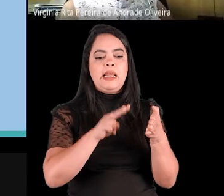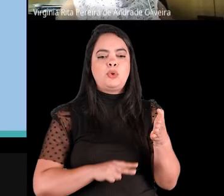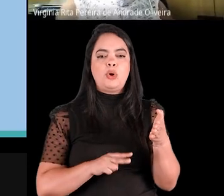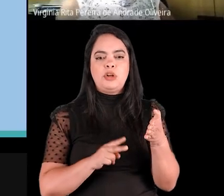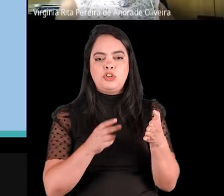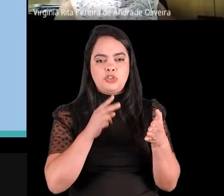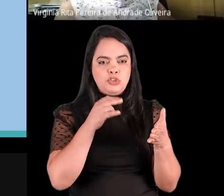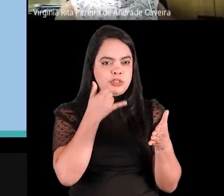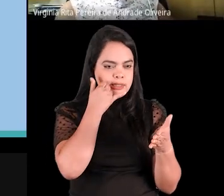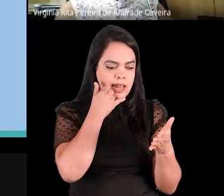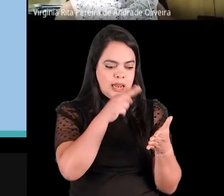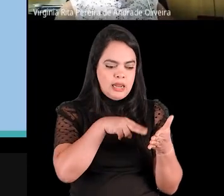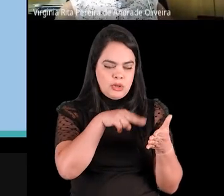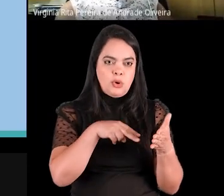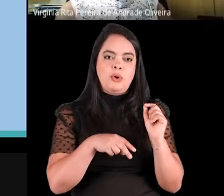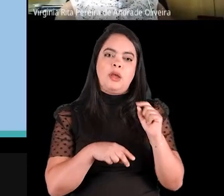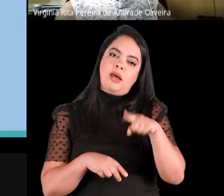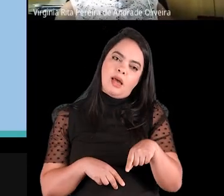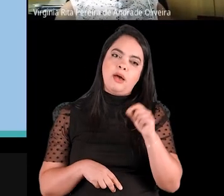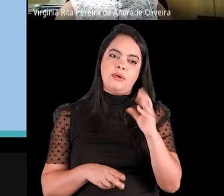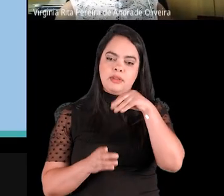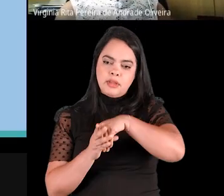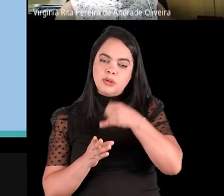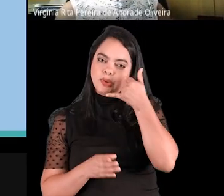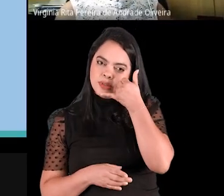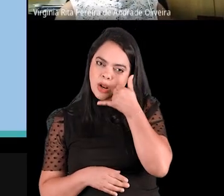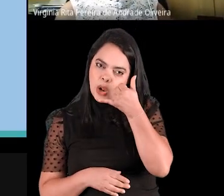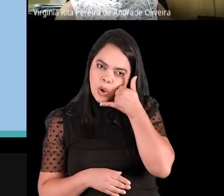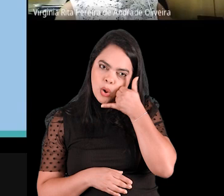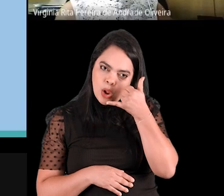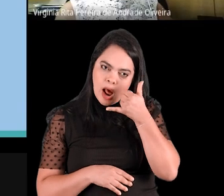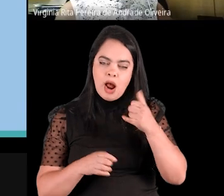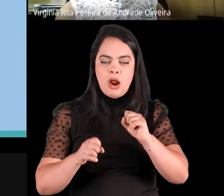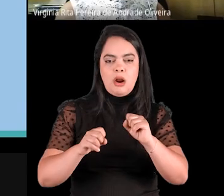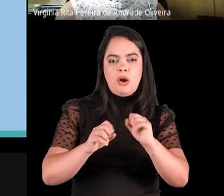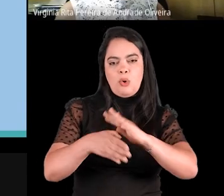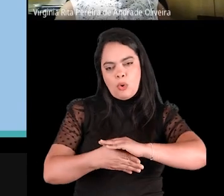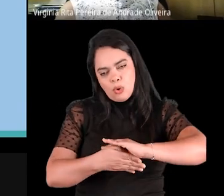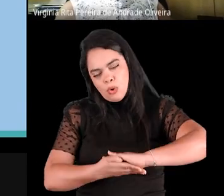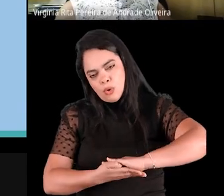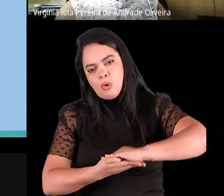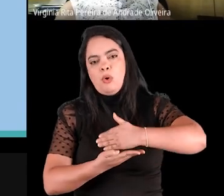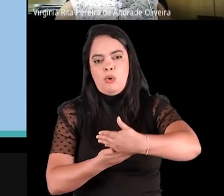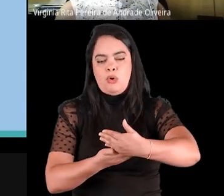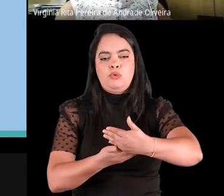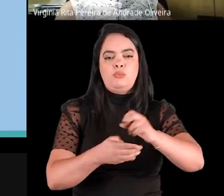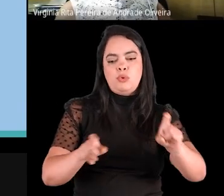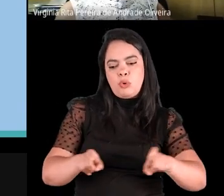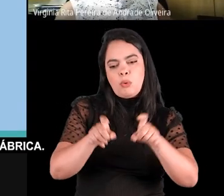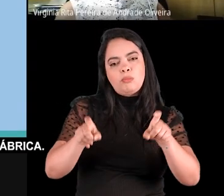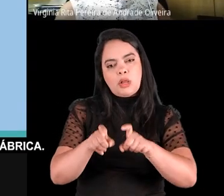é um recurso disponível para ler o conteúdo que se apresenta na tela do notebook, dos computadores de mesa ou de